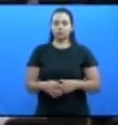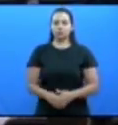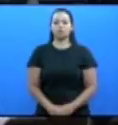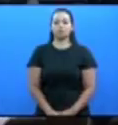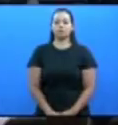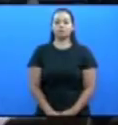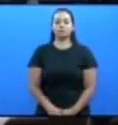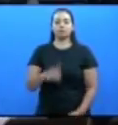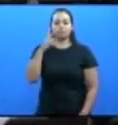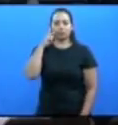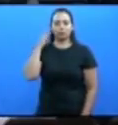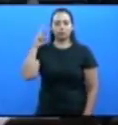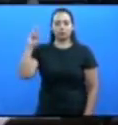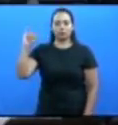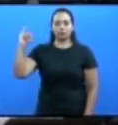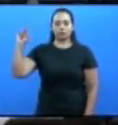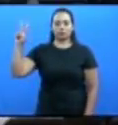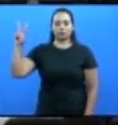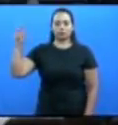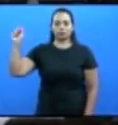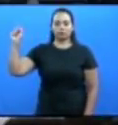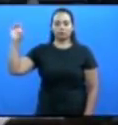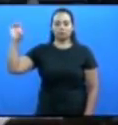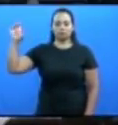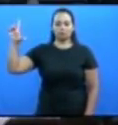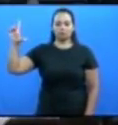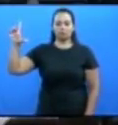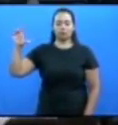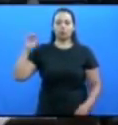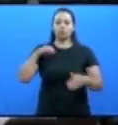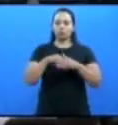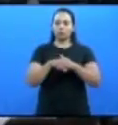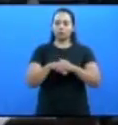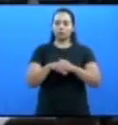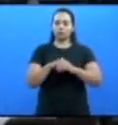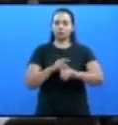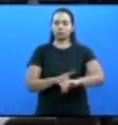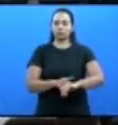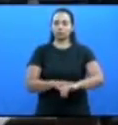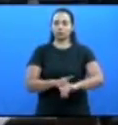Vereador Rivael Papinho está reservando 9 minutos e 58 segundos.